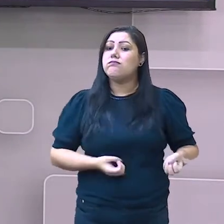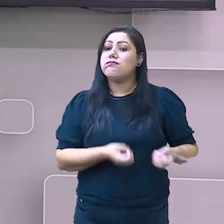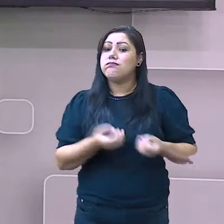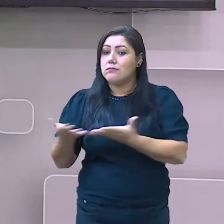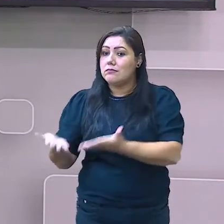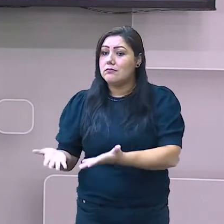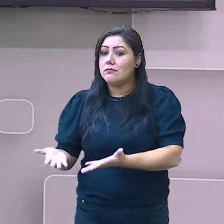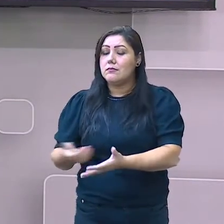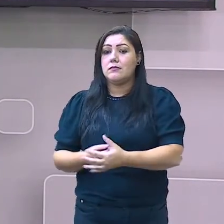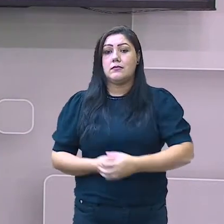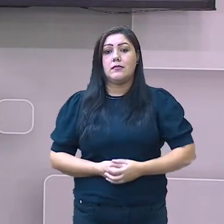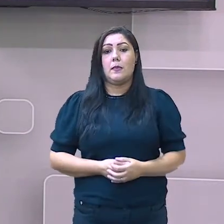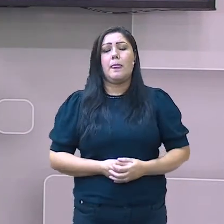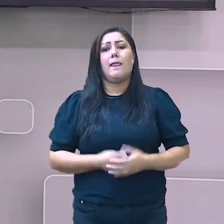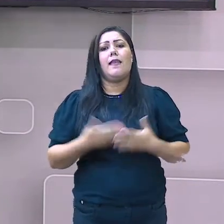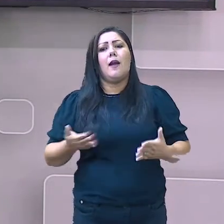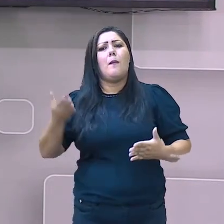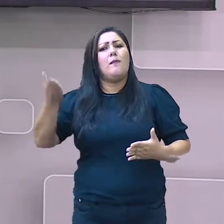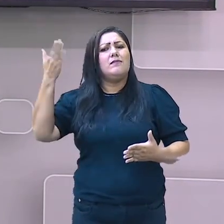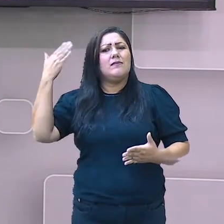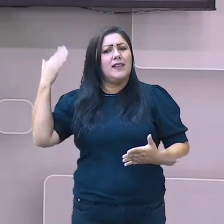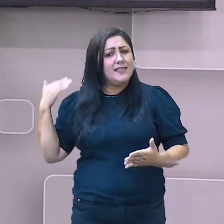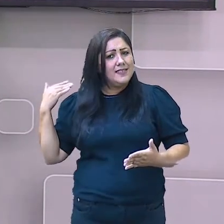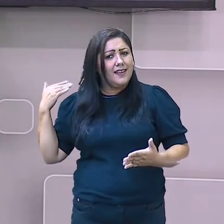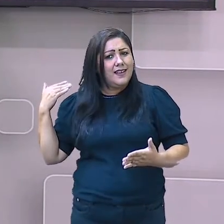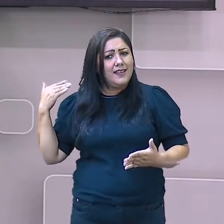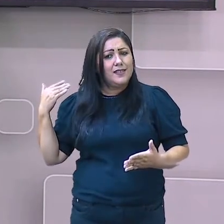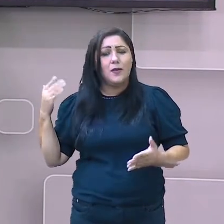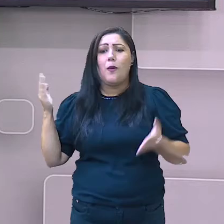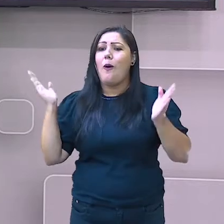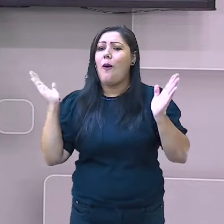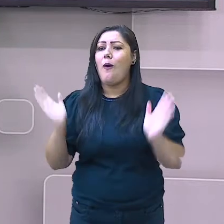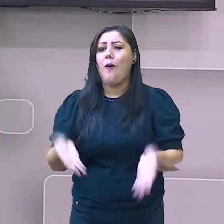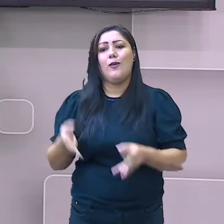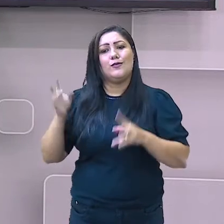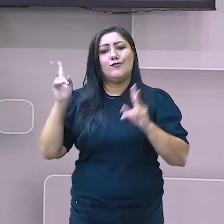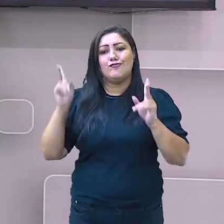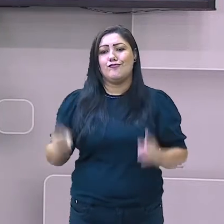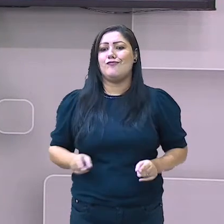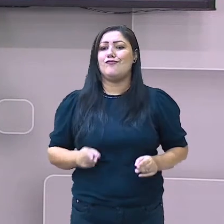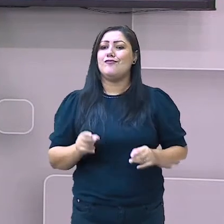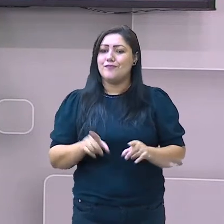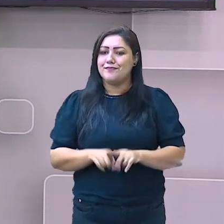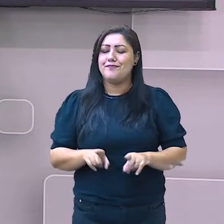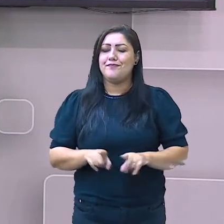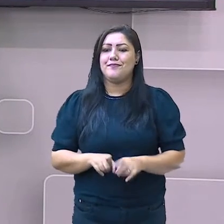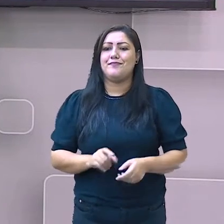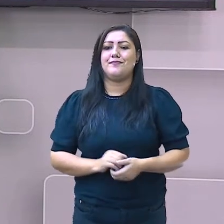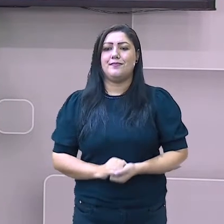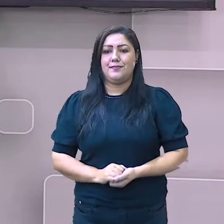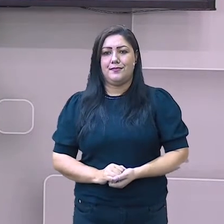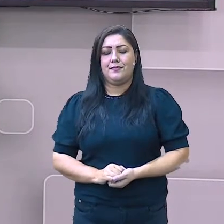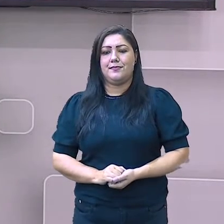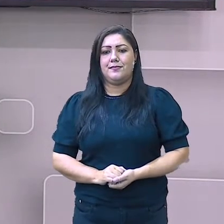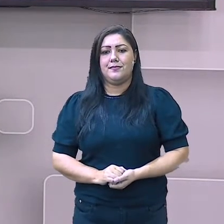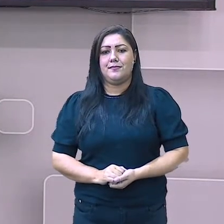está totalmente presente no nosso dia a dia, na nossa